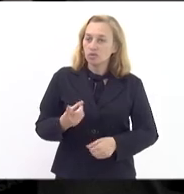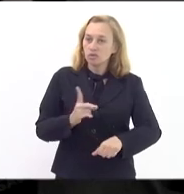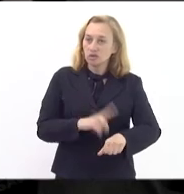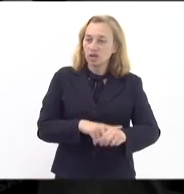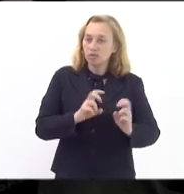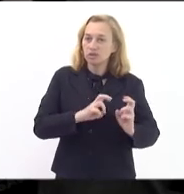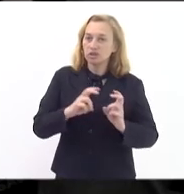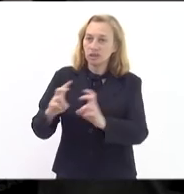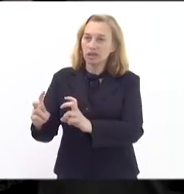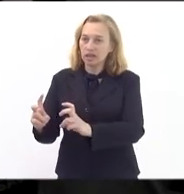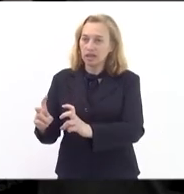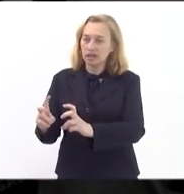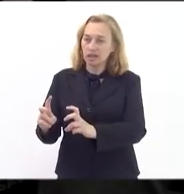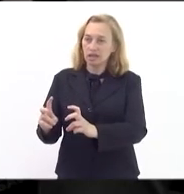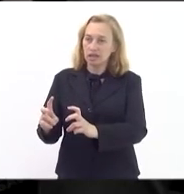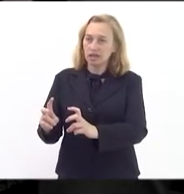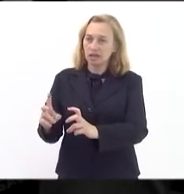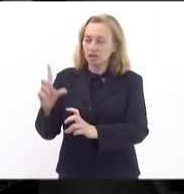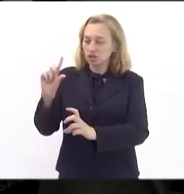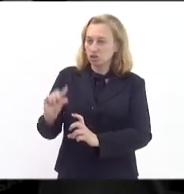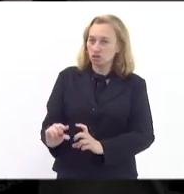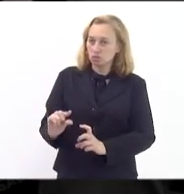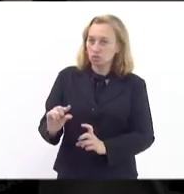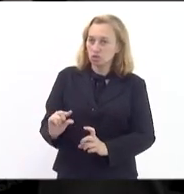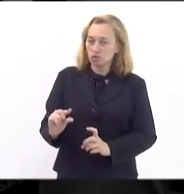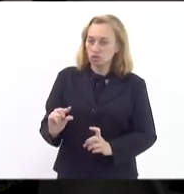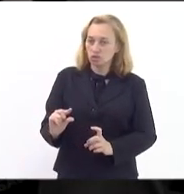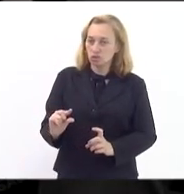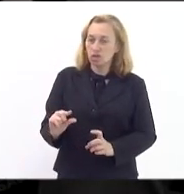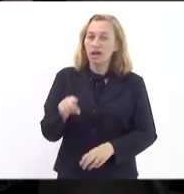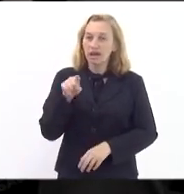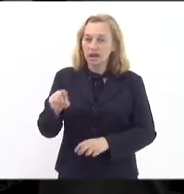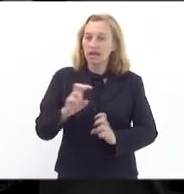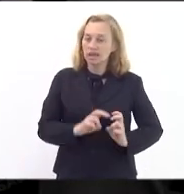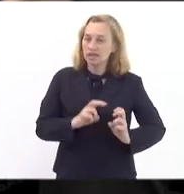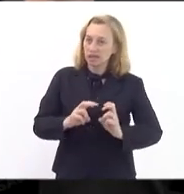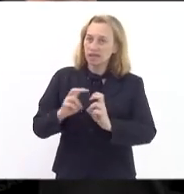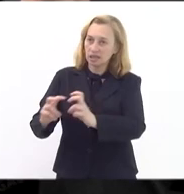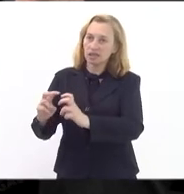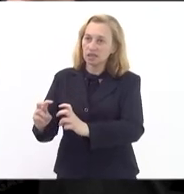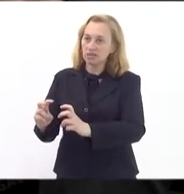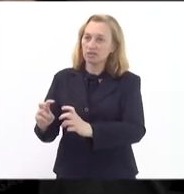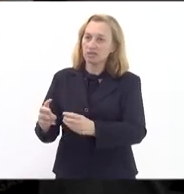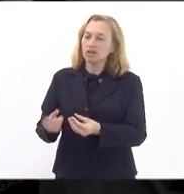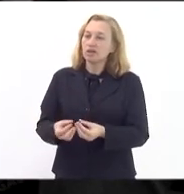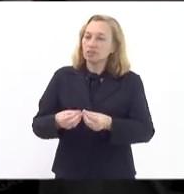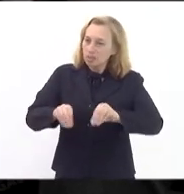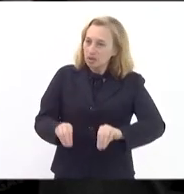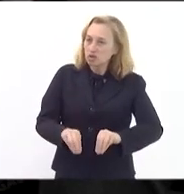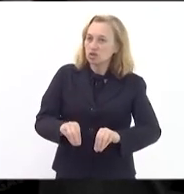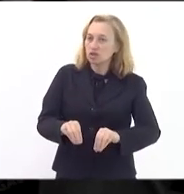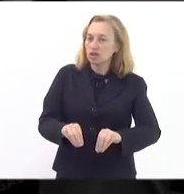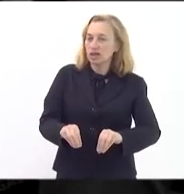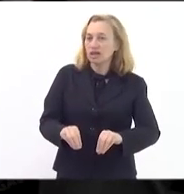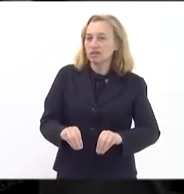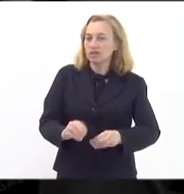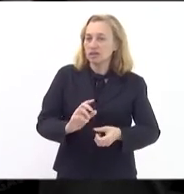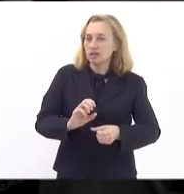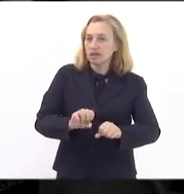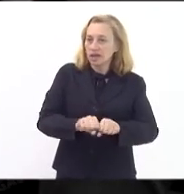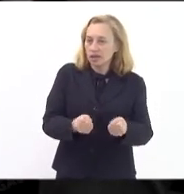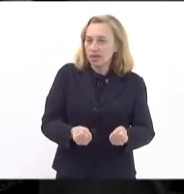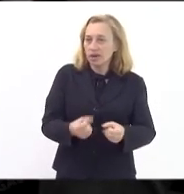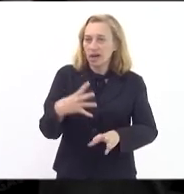fica mais curta então aquele componente aquele trem que dura de ar x anos ele vai dar uma vida menor